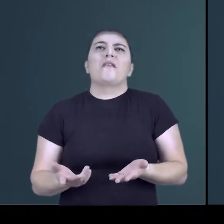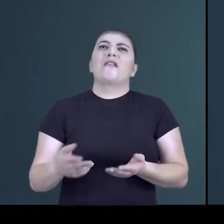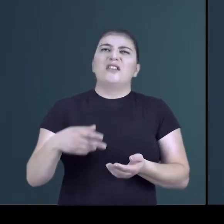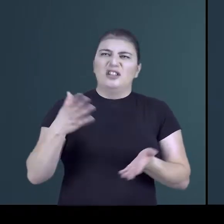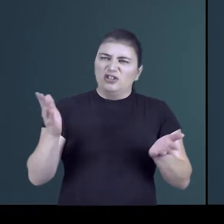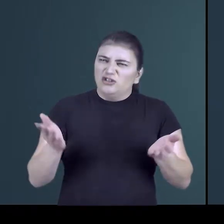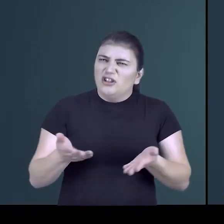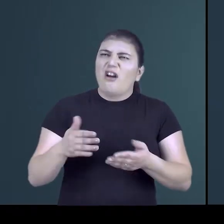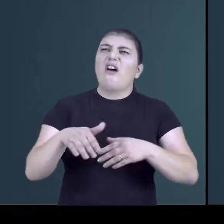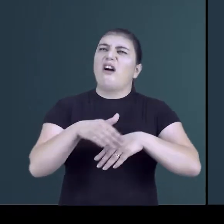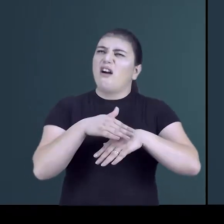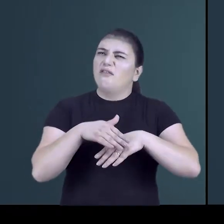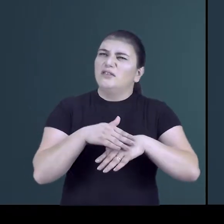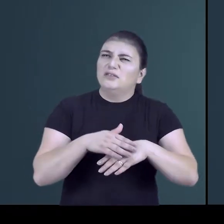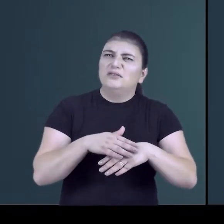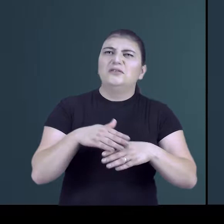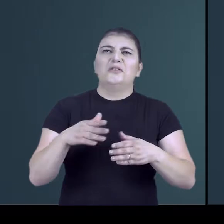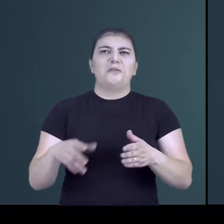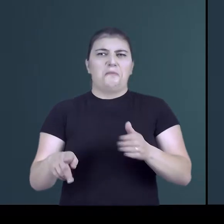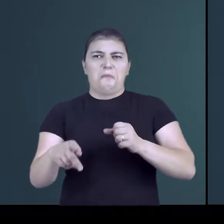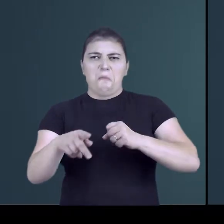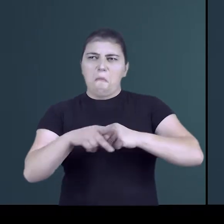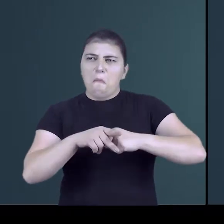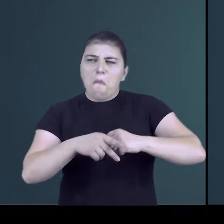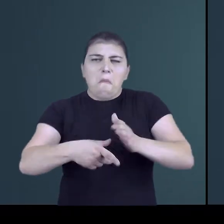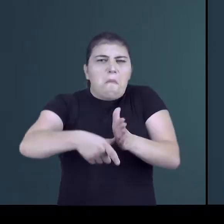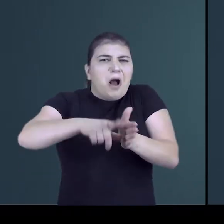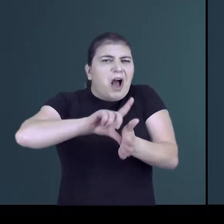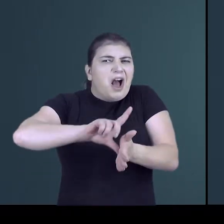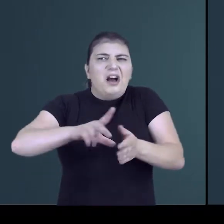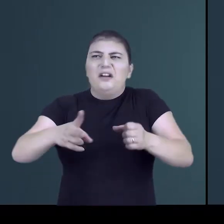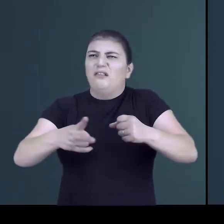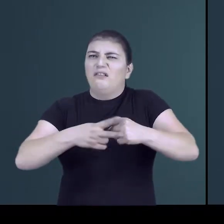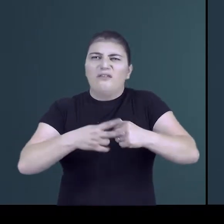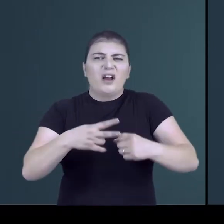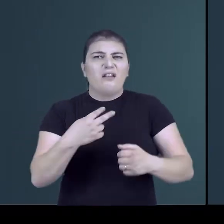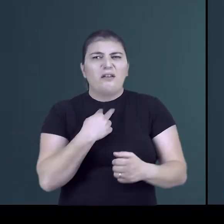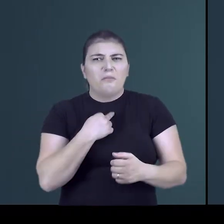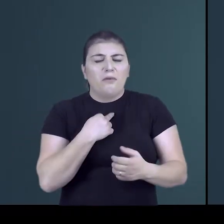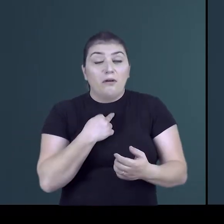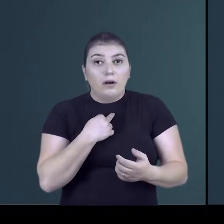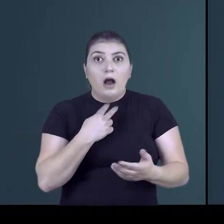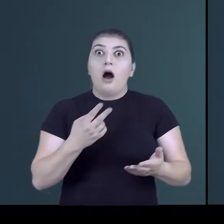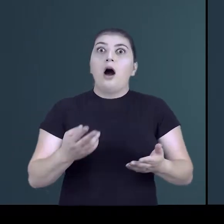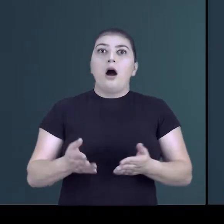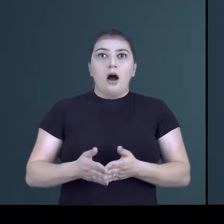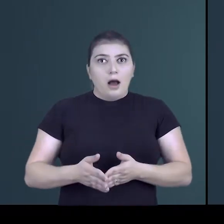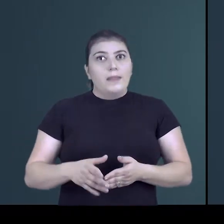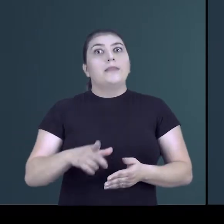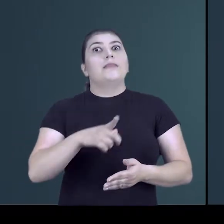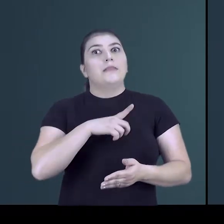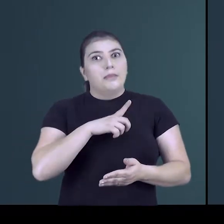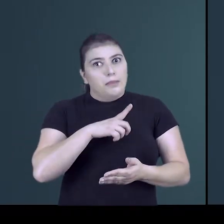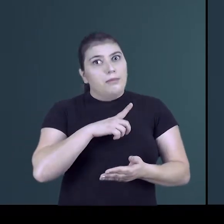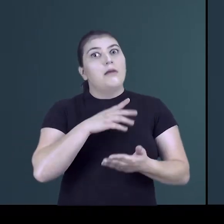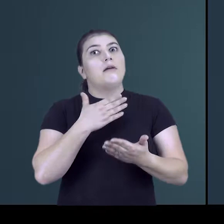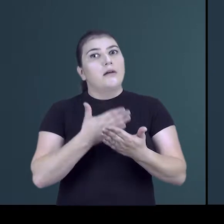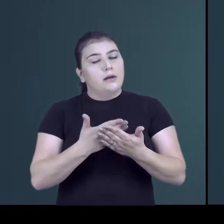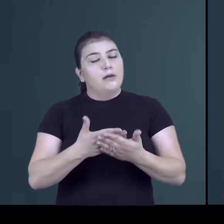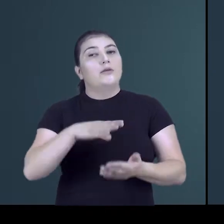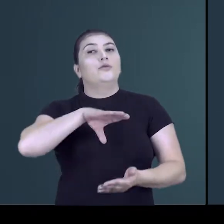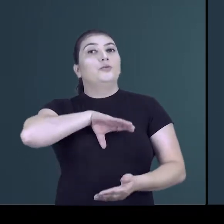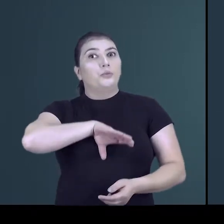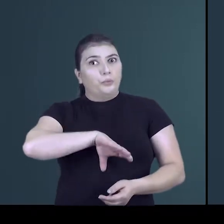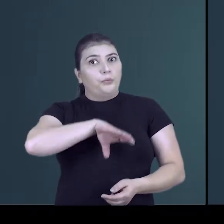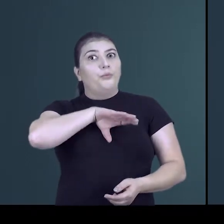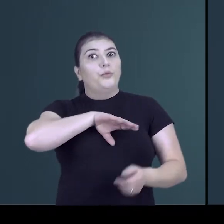e comentar que pronome nunca pode estar antes do verbo? Sim, nós temos um estudo dentro da língua